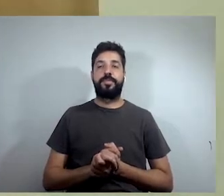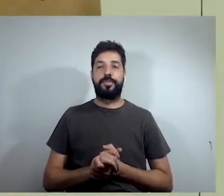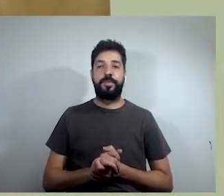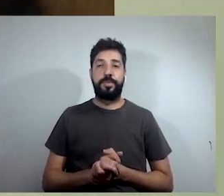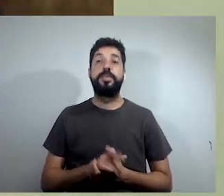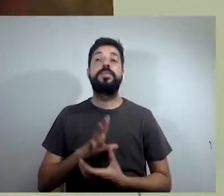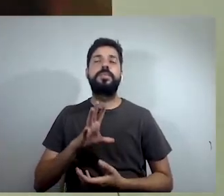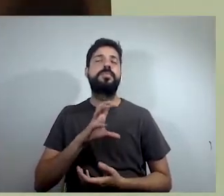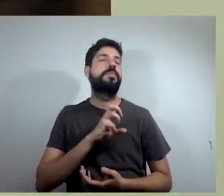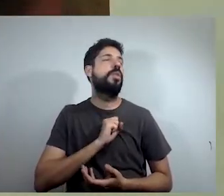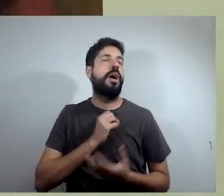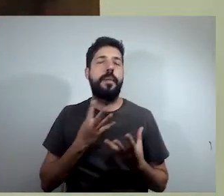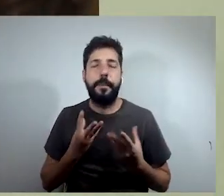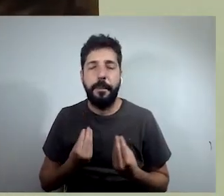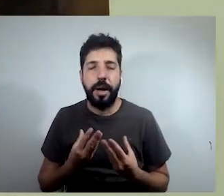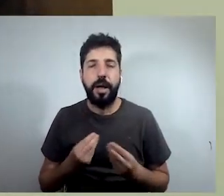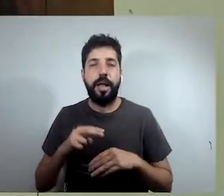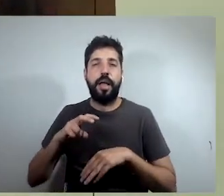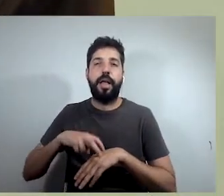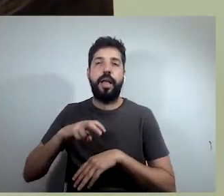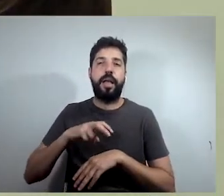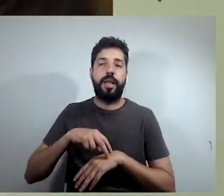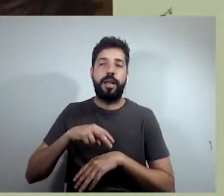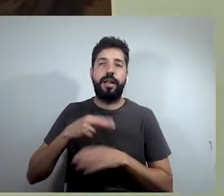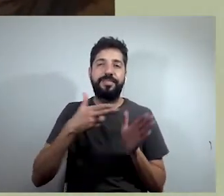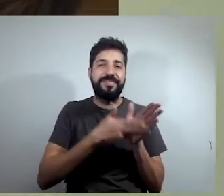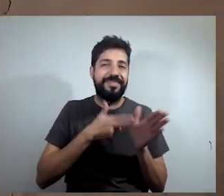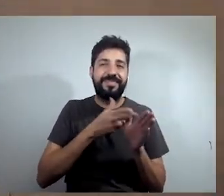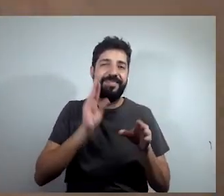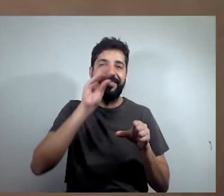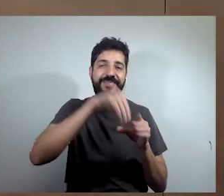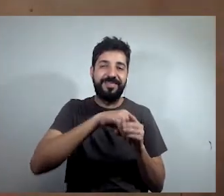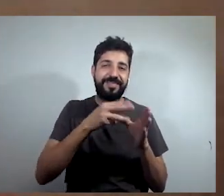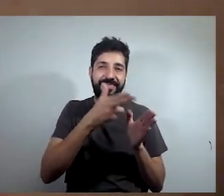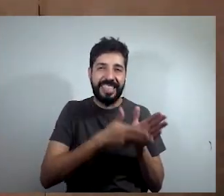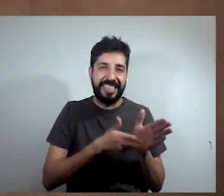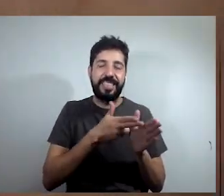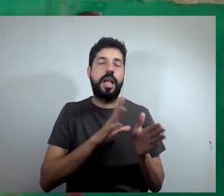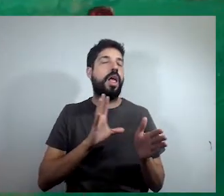Ela gostava muito de andar de trenzinho.